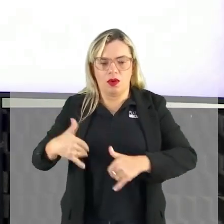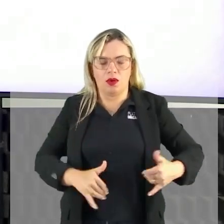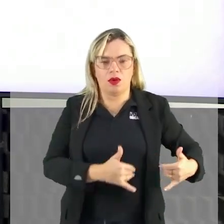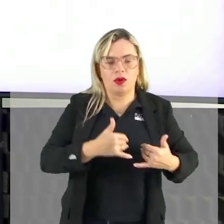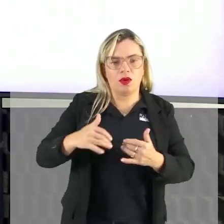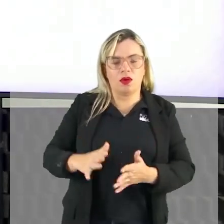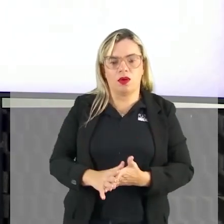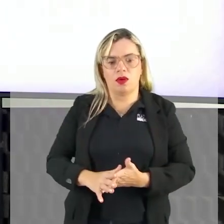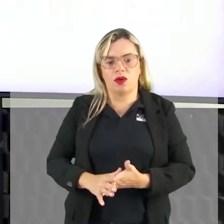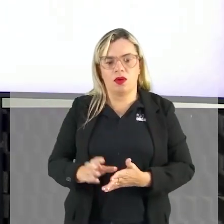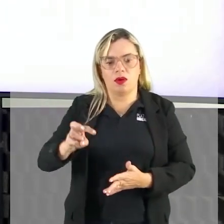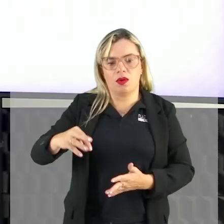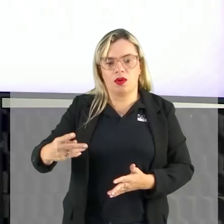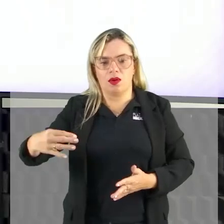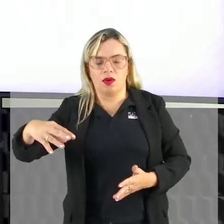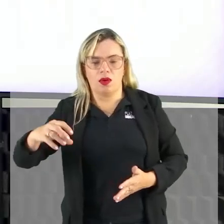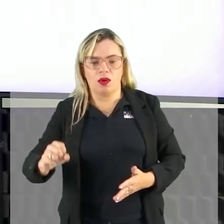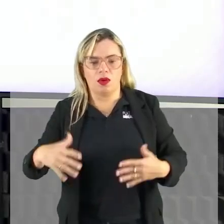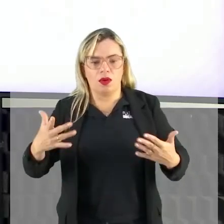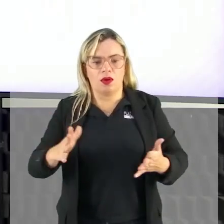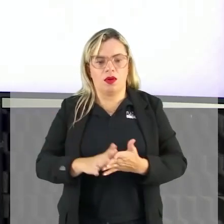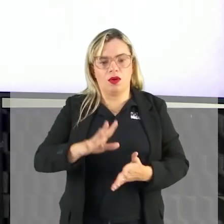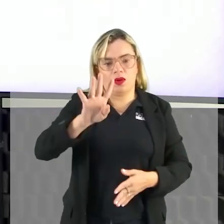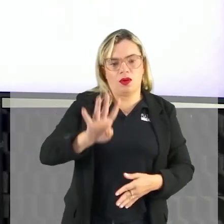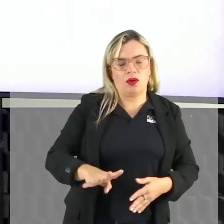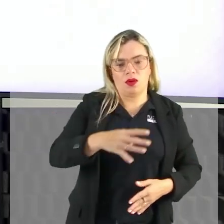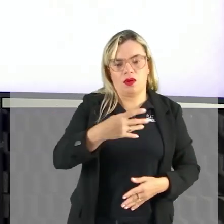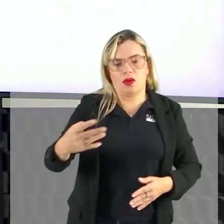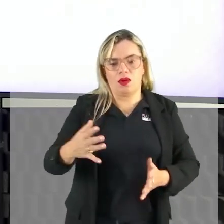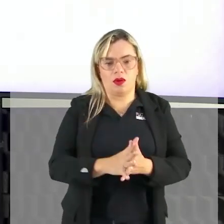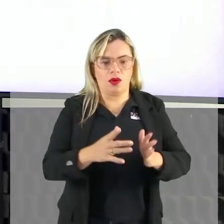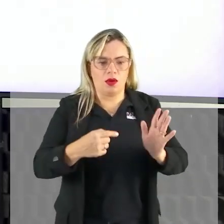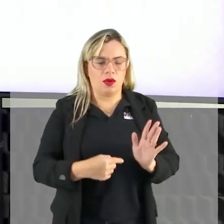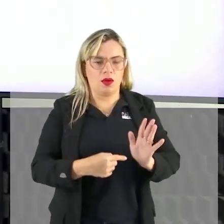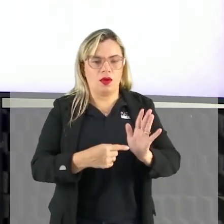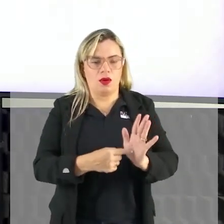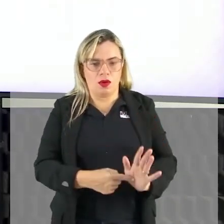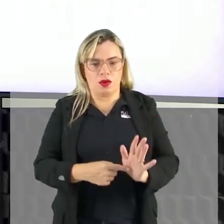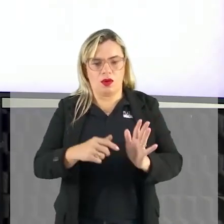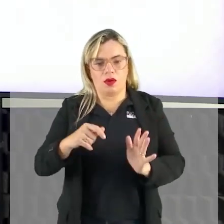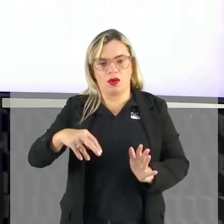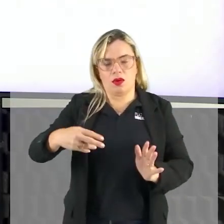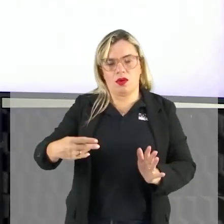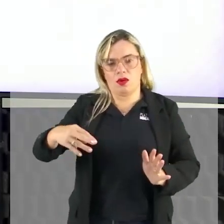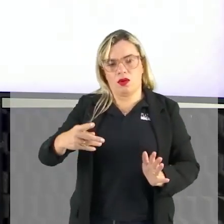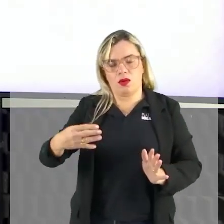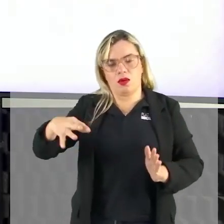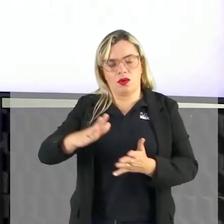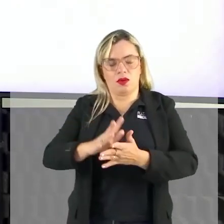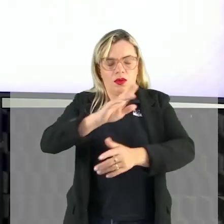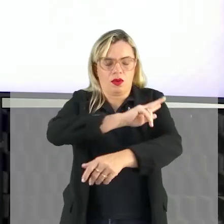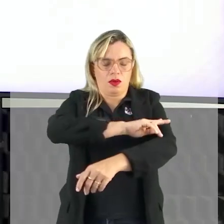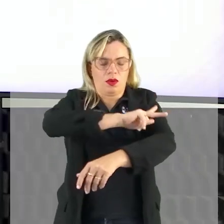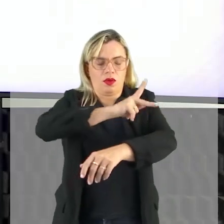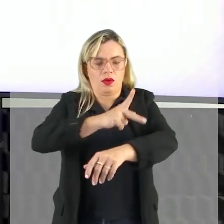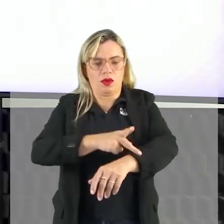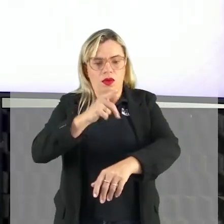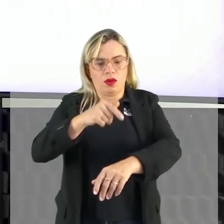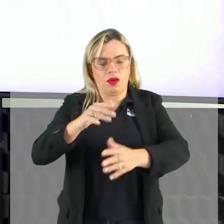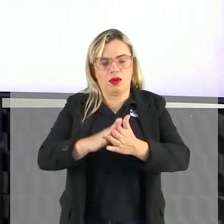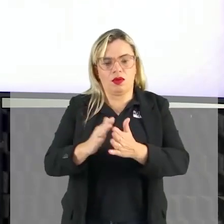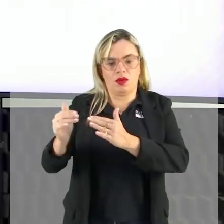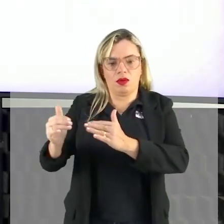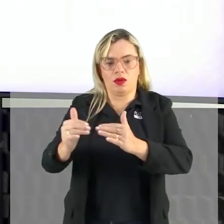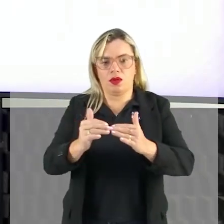microbiano. Então, essa tabela aqui, ela está trazendo assim, um antimicrobiano hipotético e as suas